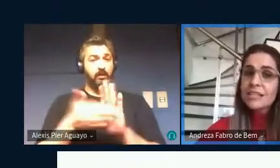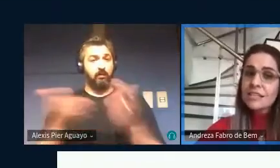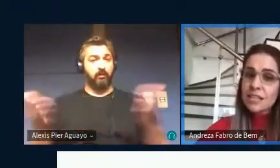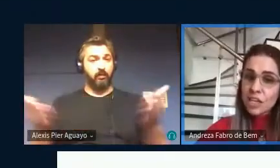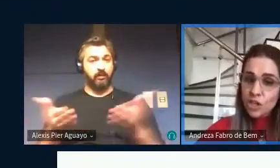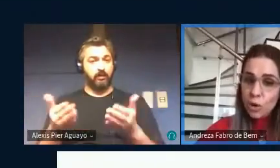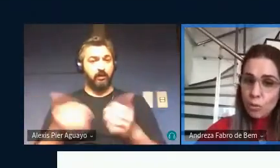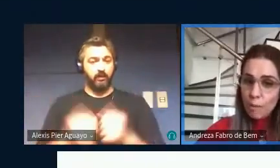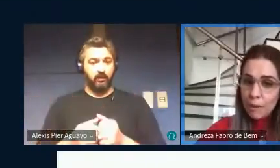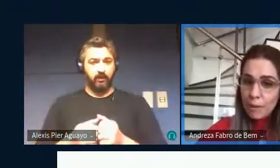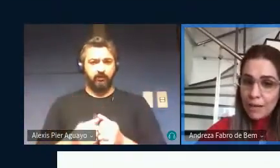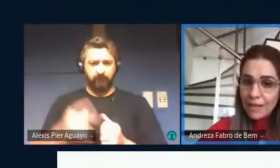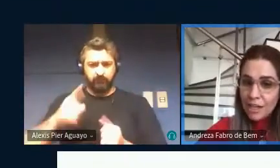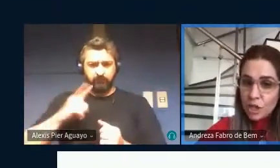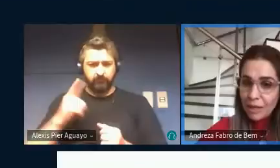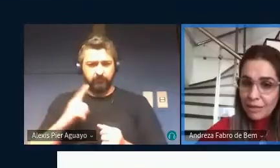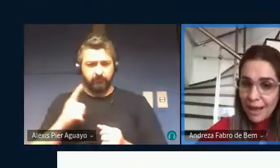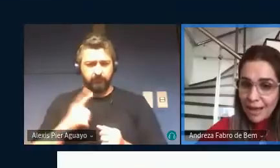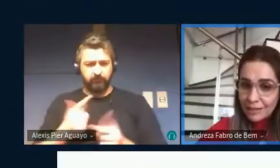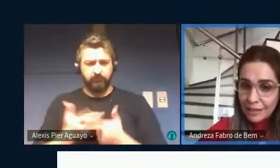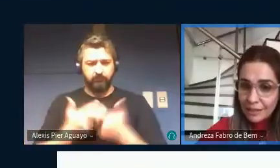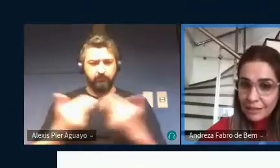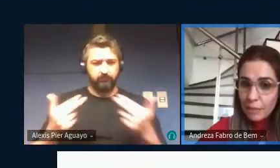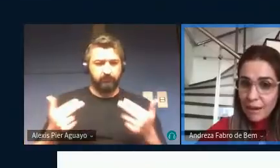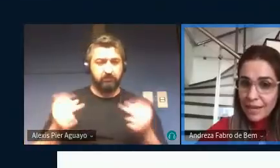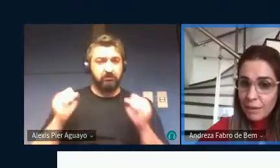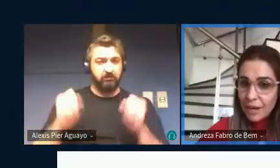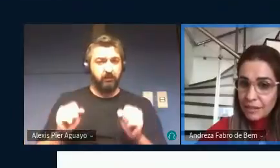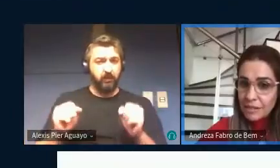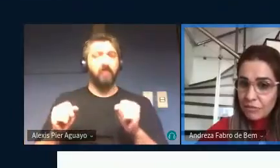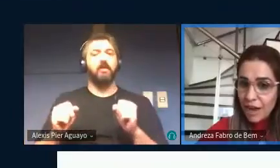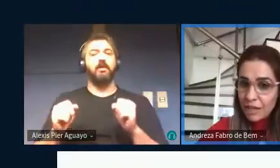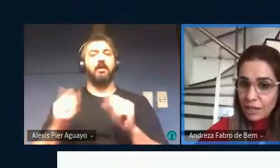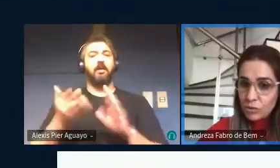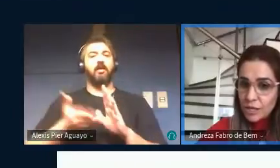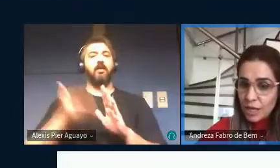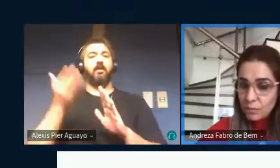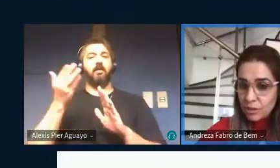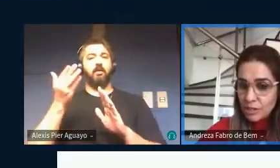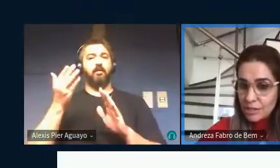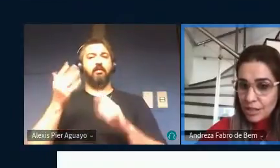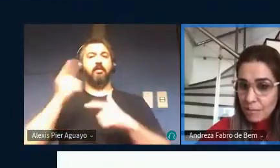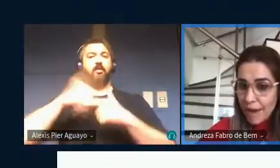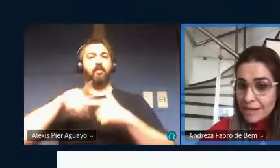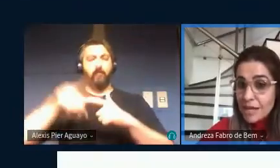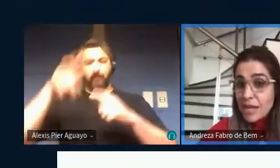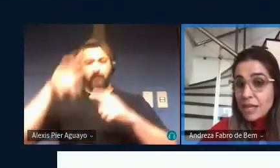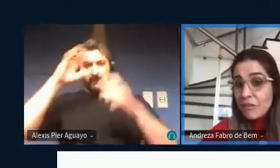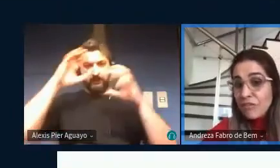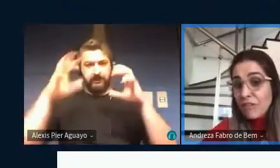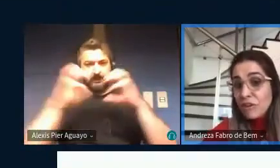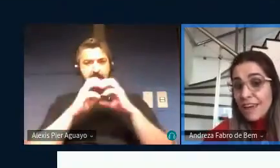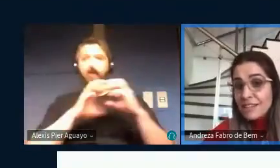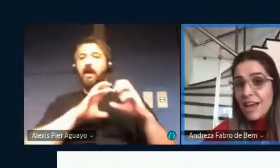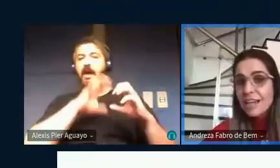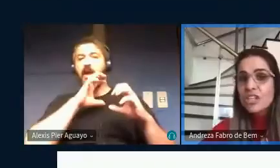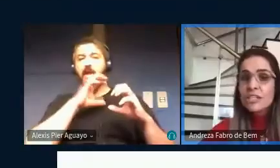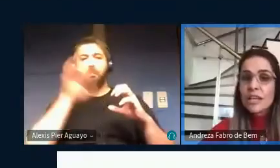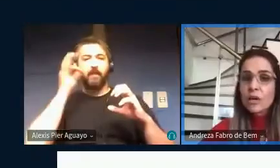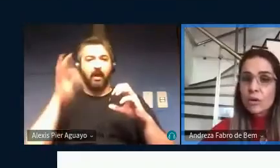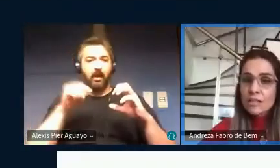se existe alguma permeabilidade aumentada da barreira hematoencefálica no cérebro desses animais, que favorece